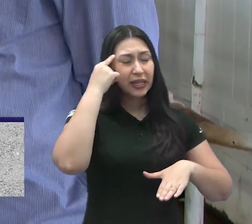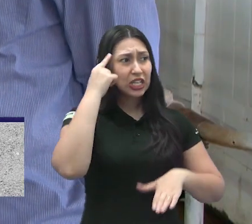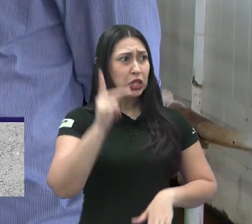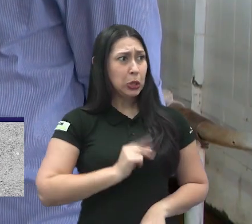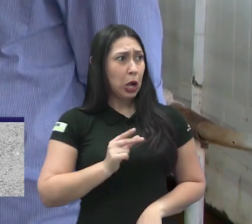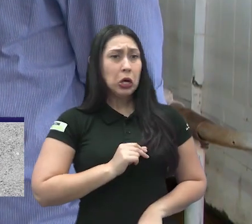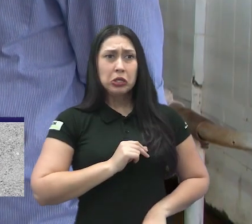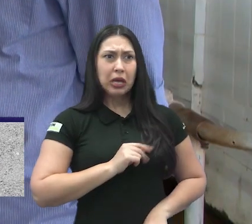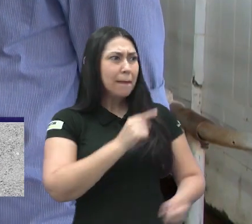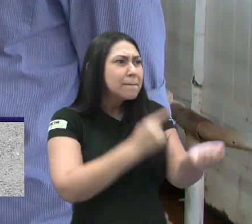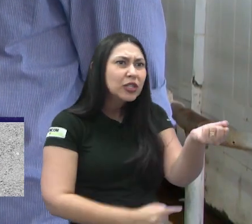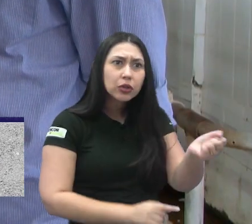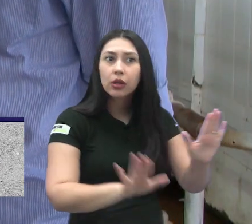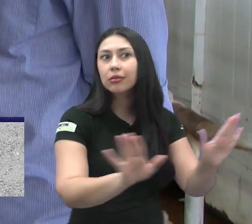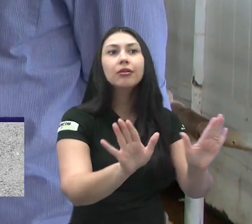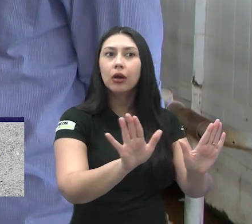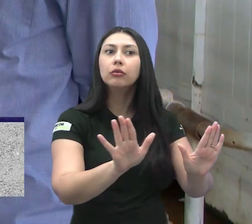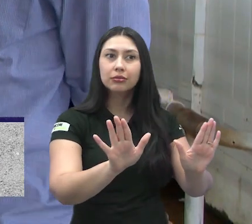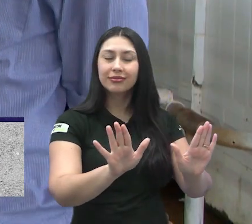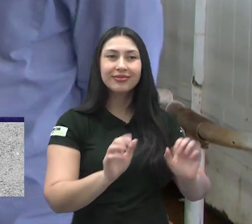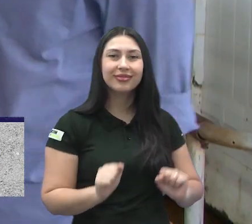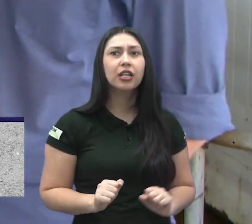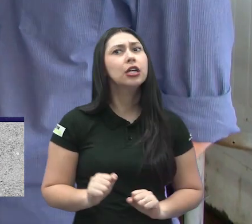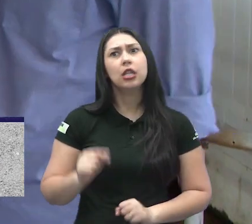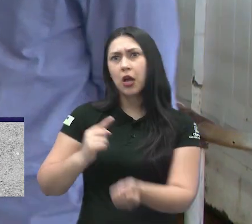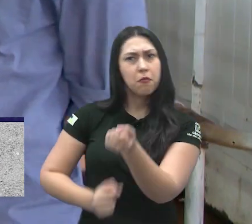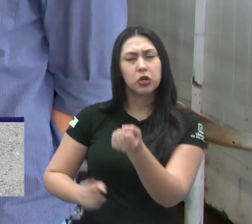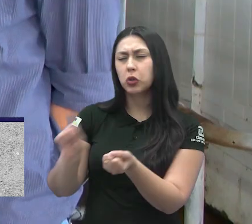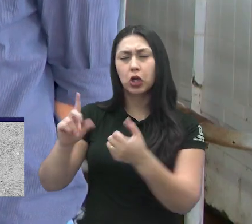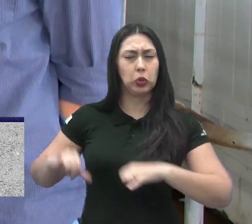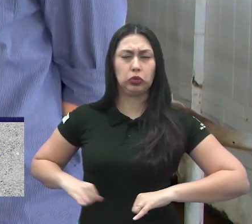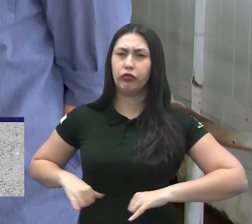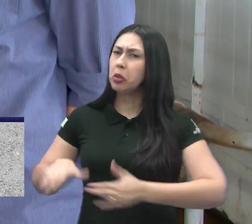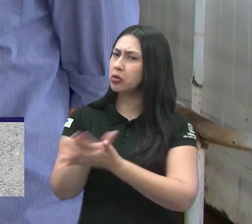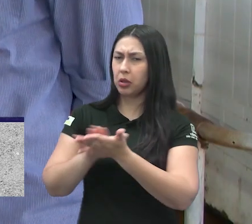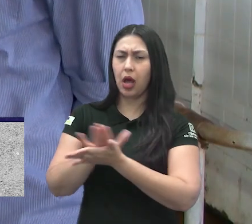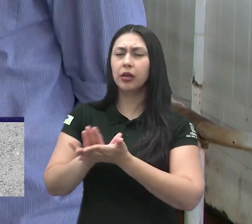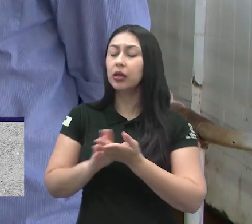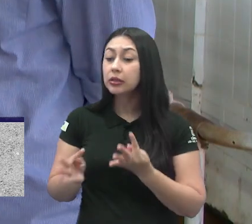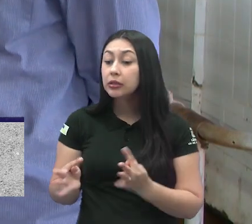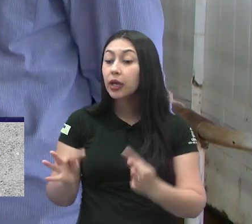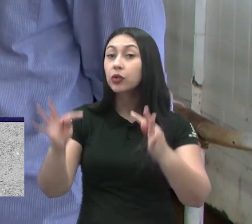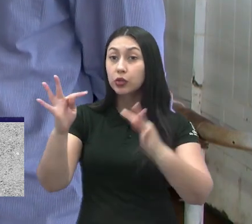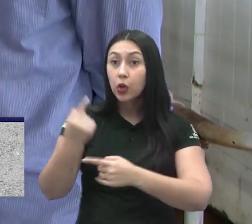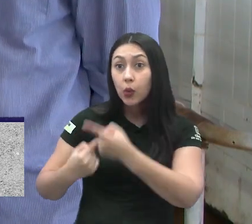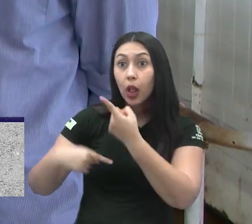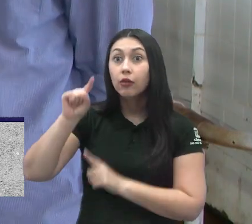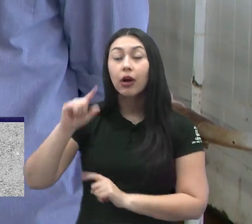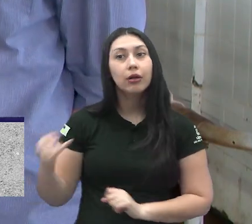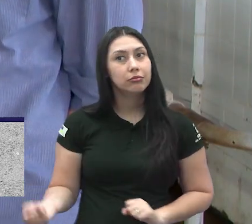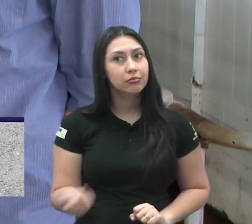pode machucar, mas não machuca, tá tudo certo. Não machuca. Isso daí é uma evolução bastante importante no conceito, né,